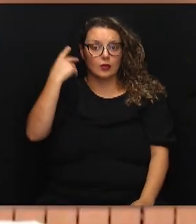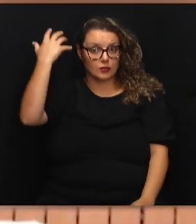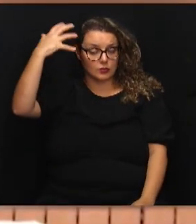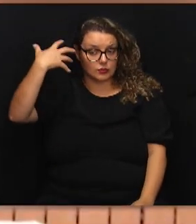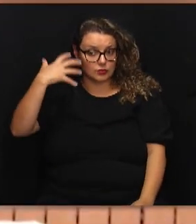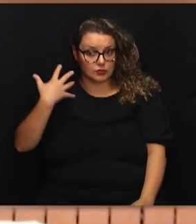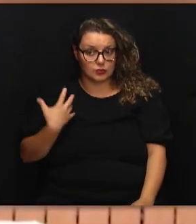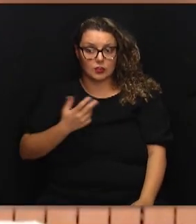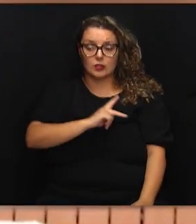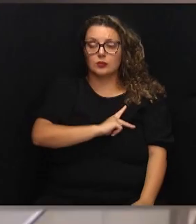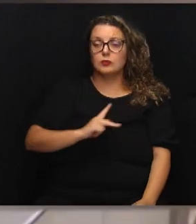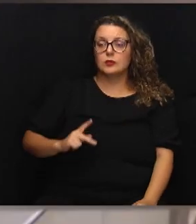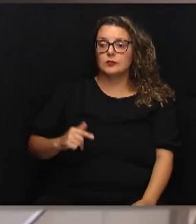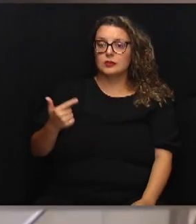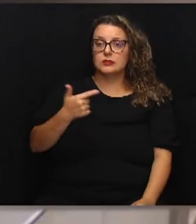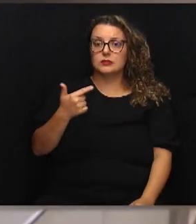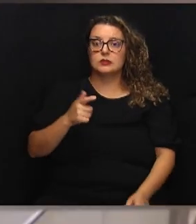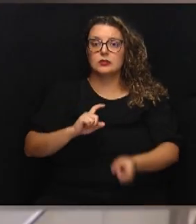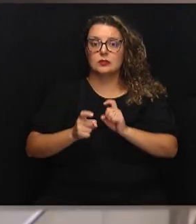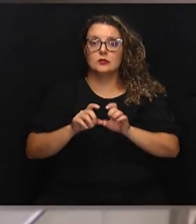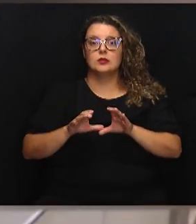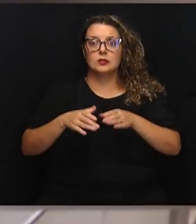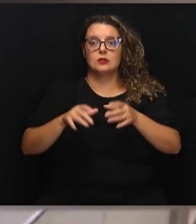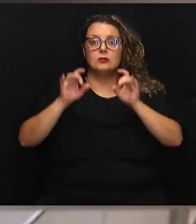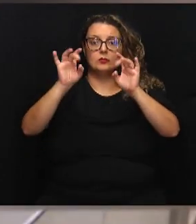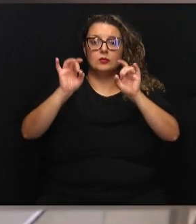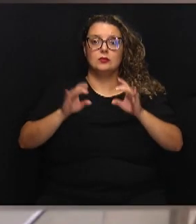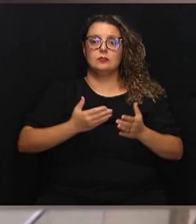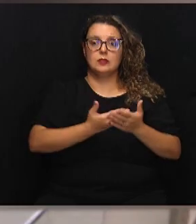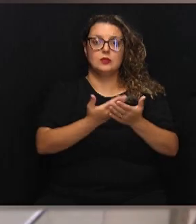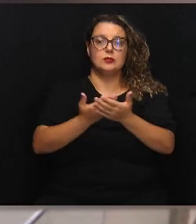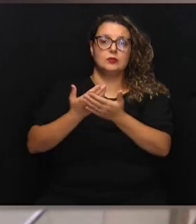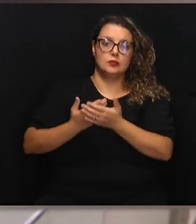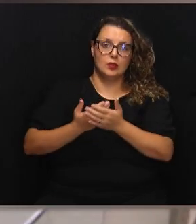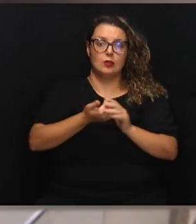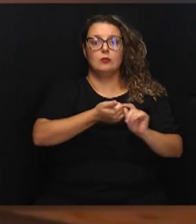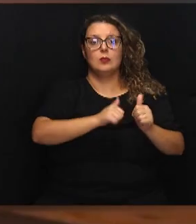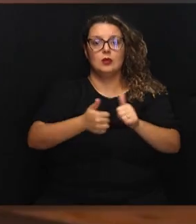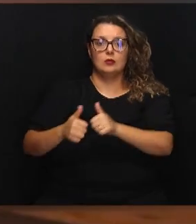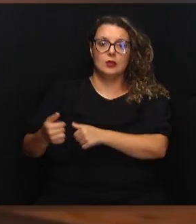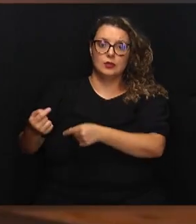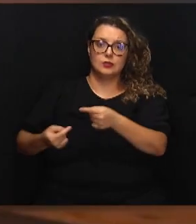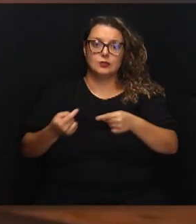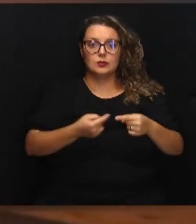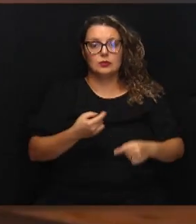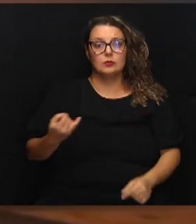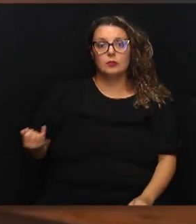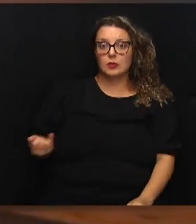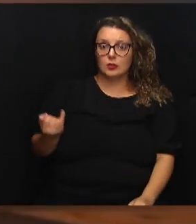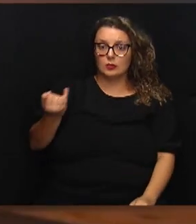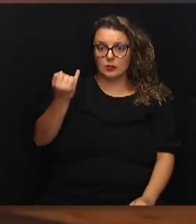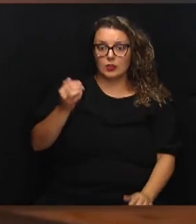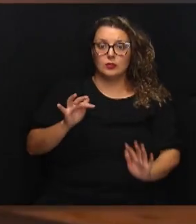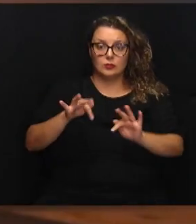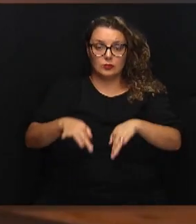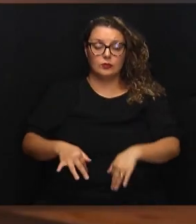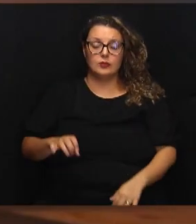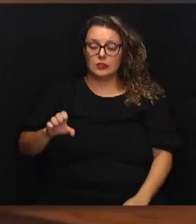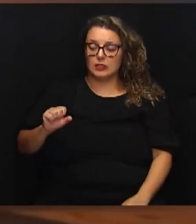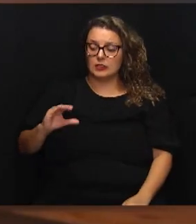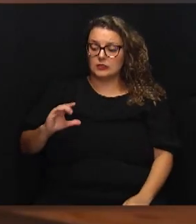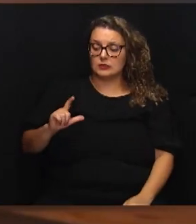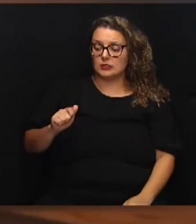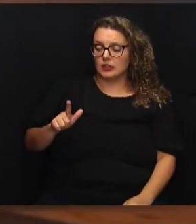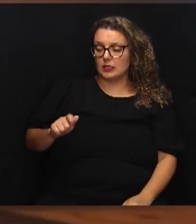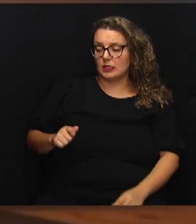Calisto presidiu a segunda reunião da Comissão Especial de Estudos para avaliar e discutir a importância do fim da escala 6x1